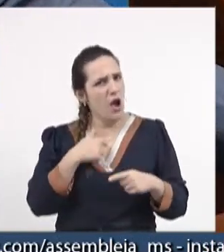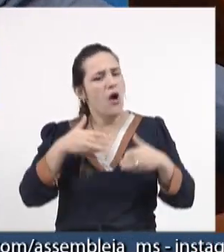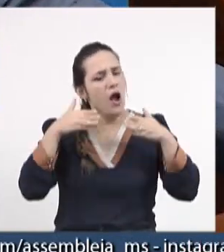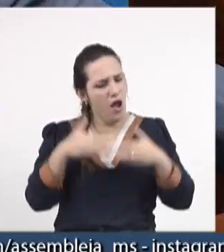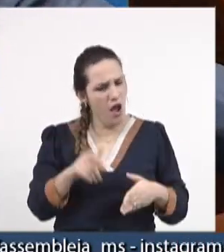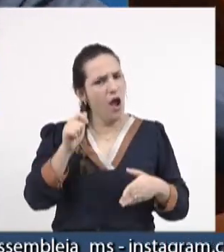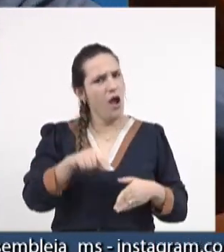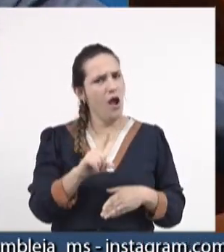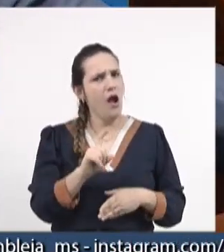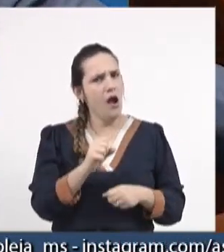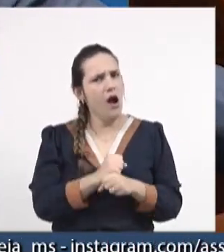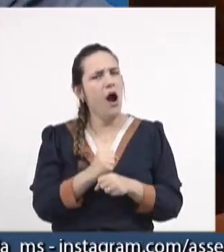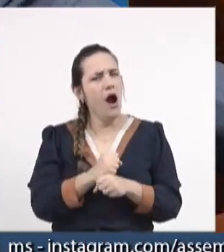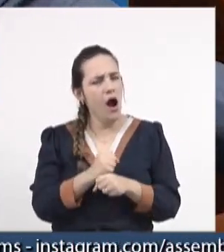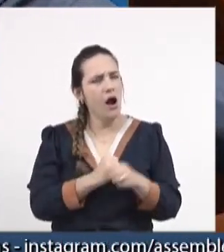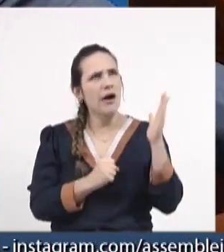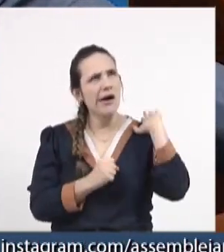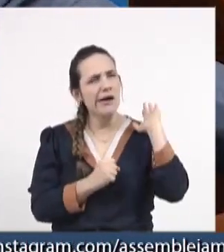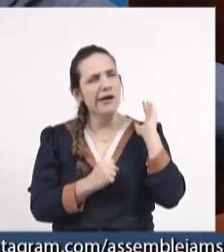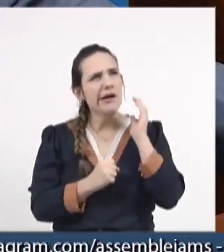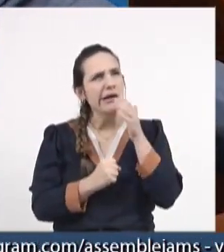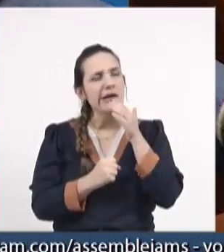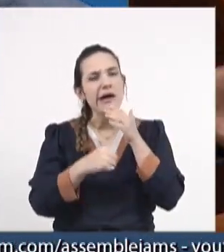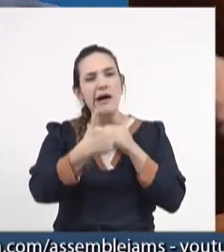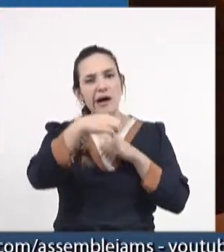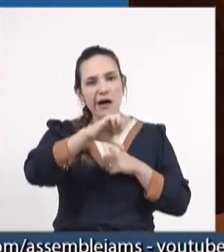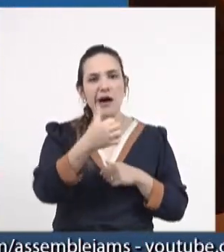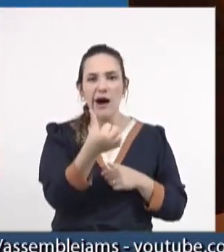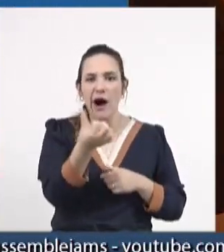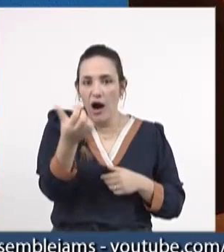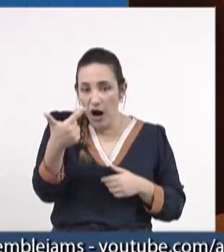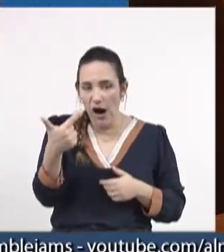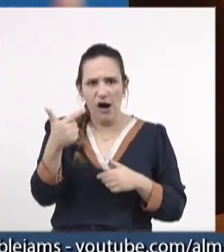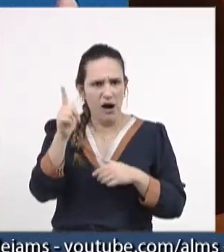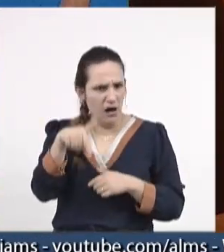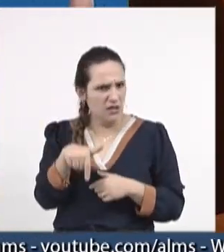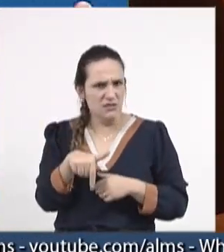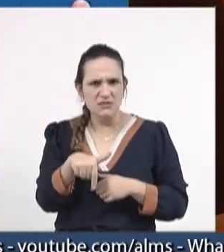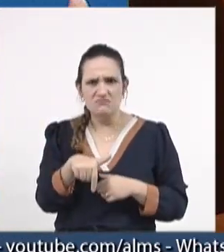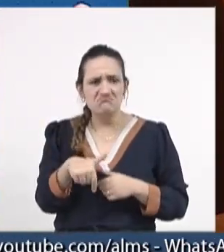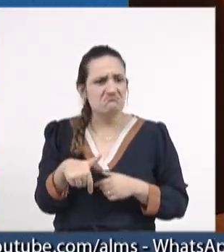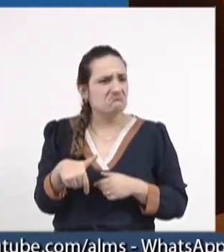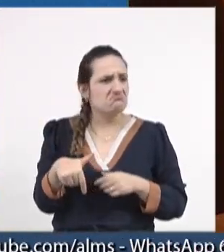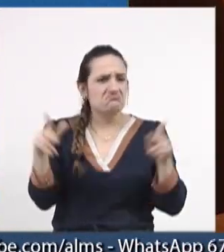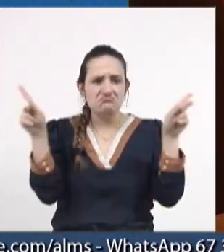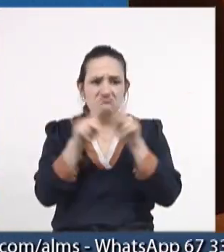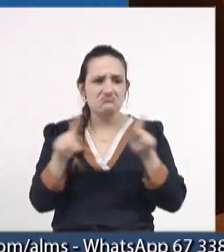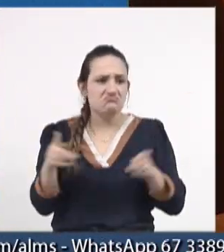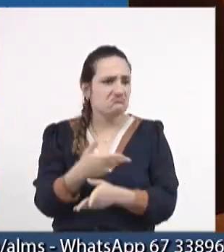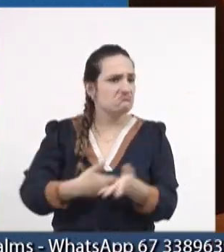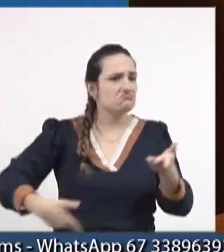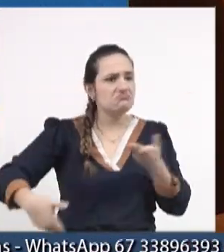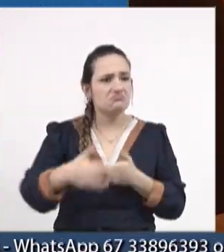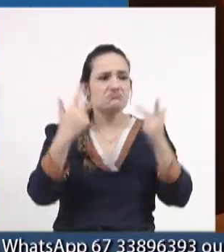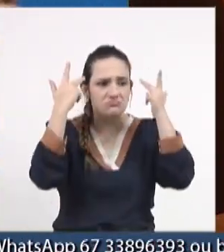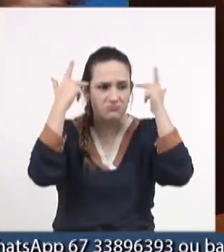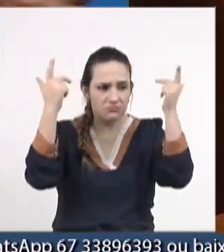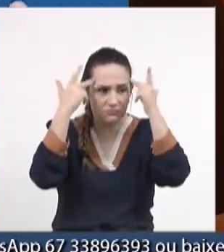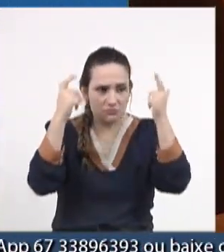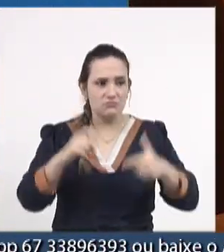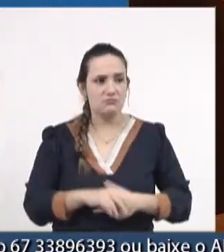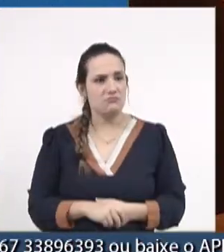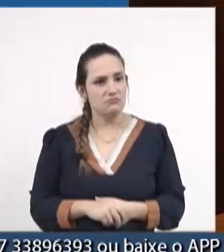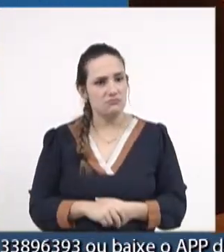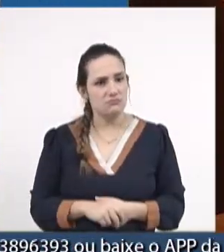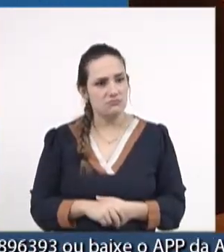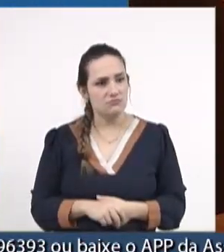Dourados, há 60 anos atrás, em 1962, era uma harmonia total. Uma parte, deputado. Era uma